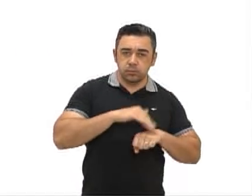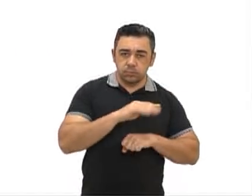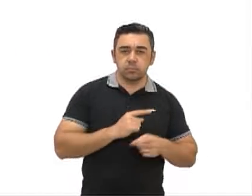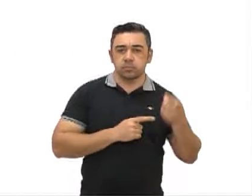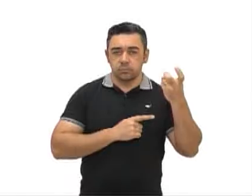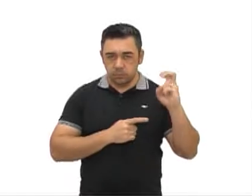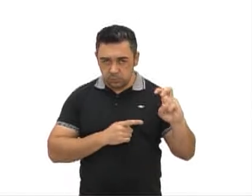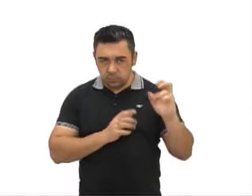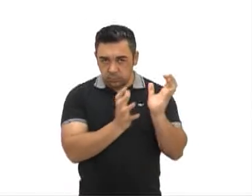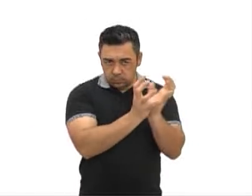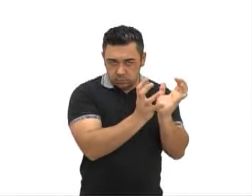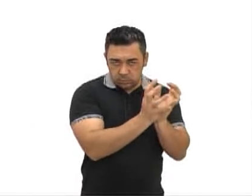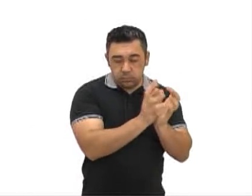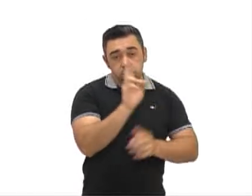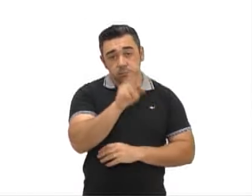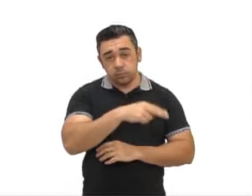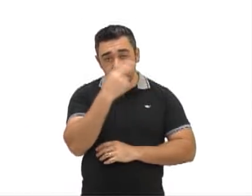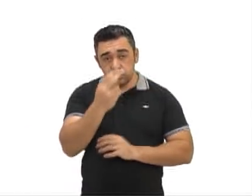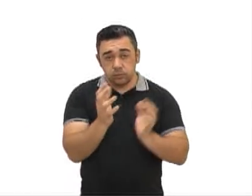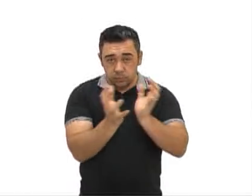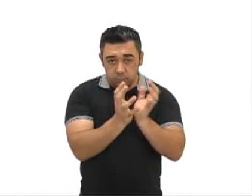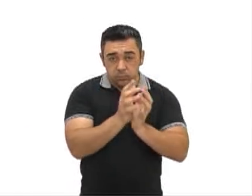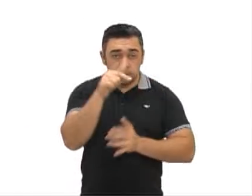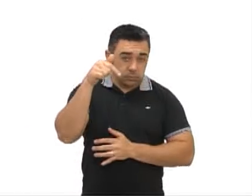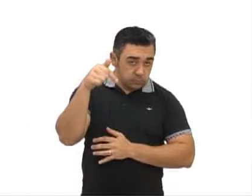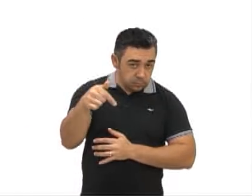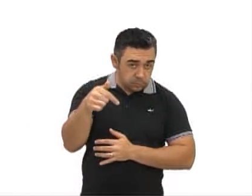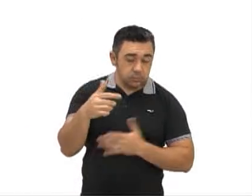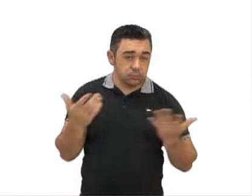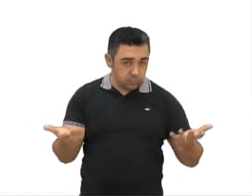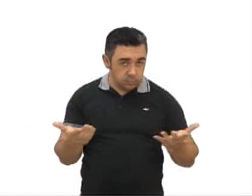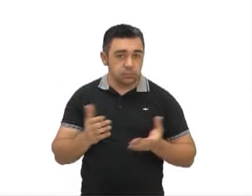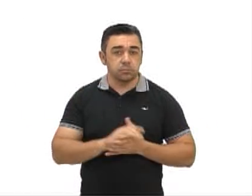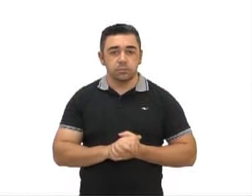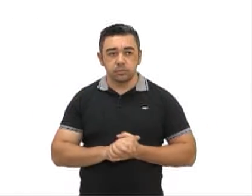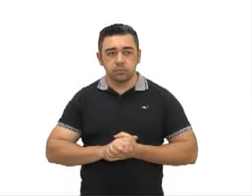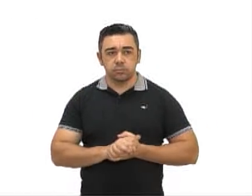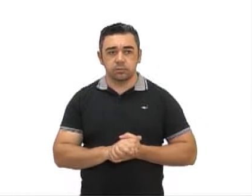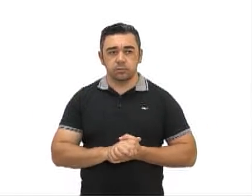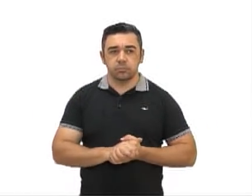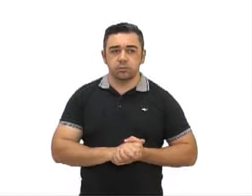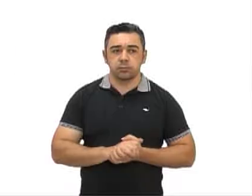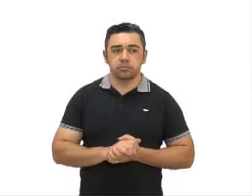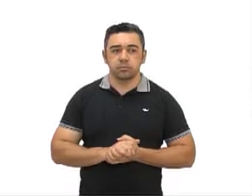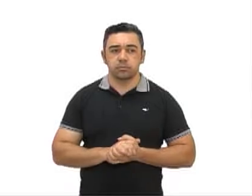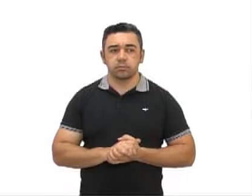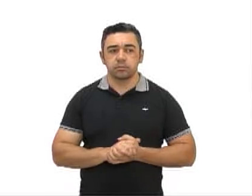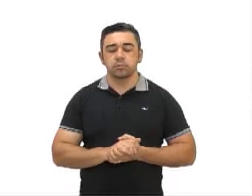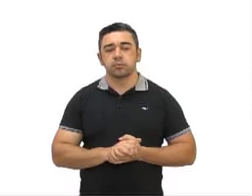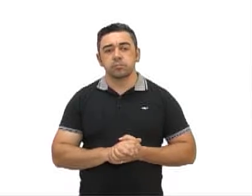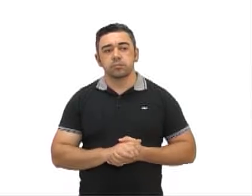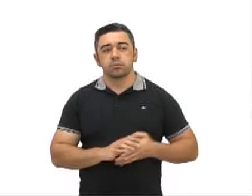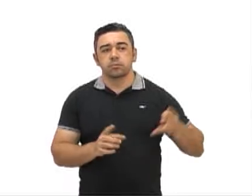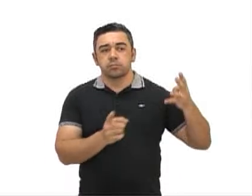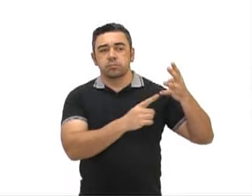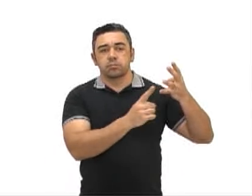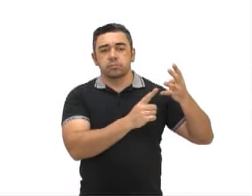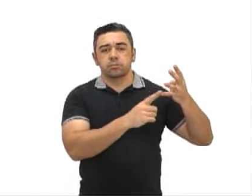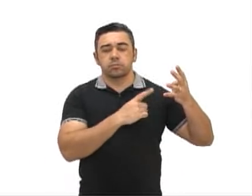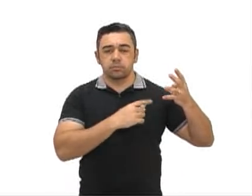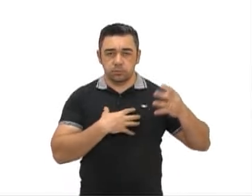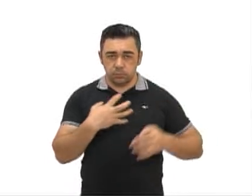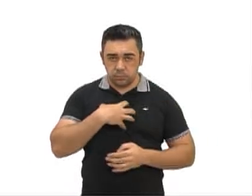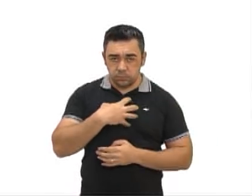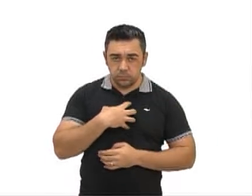são a 15, a modalidade Union, e 7 jogadores, a modalidade 7, tá? 4 jeitos